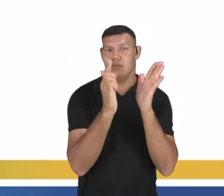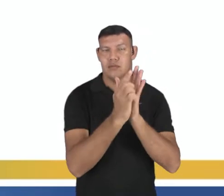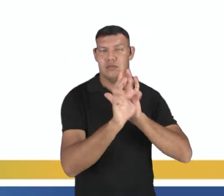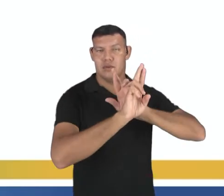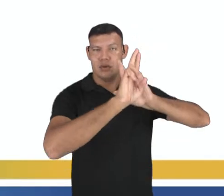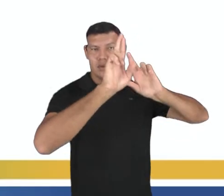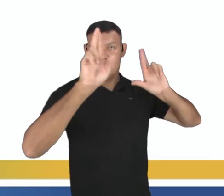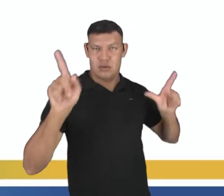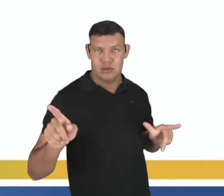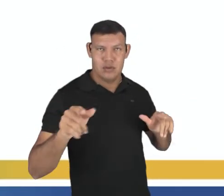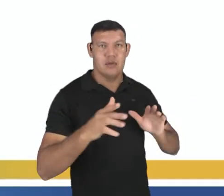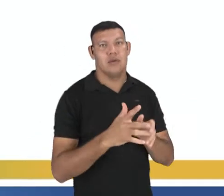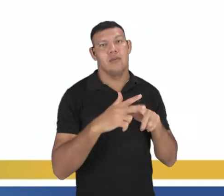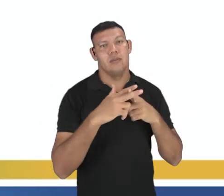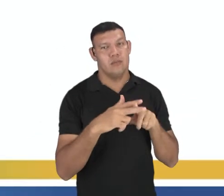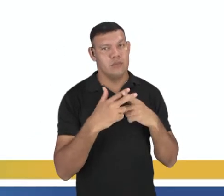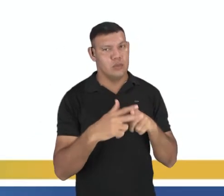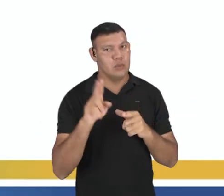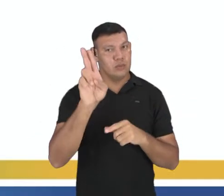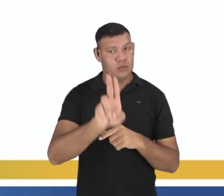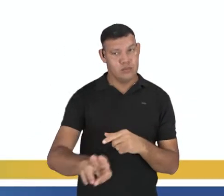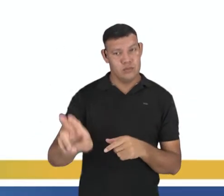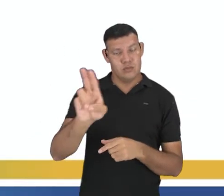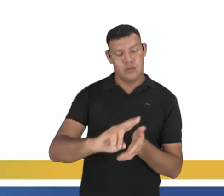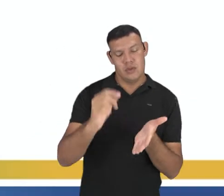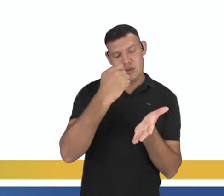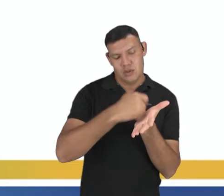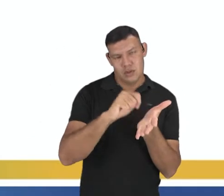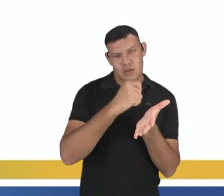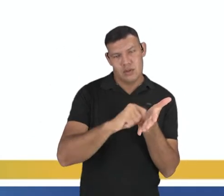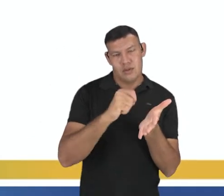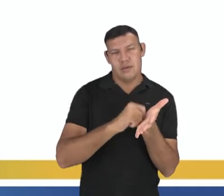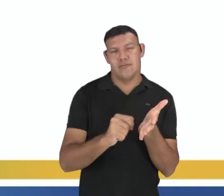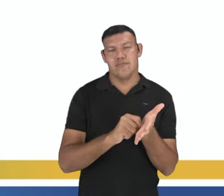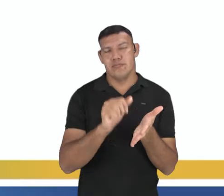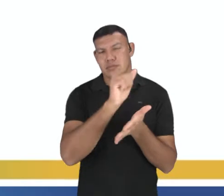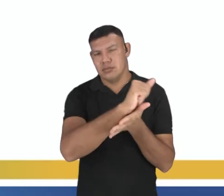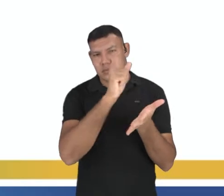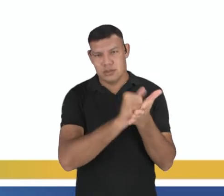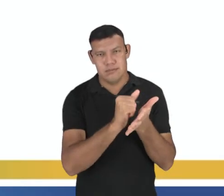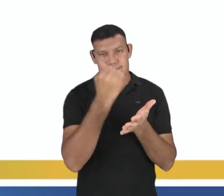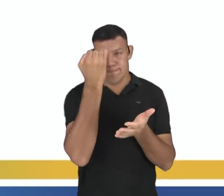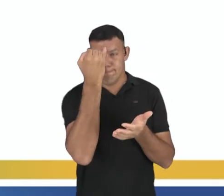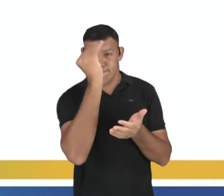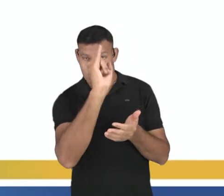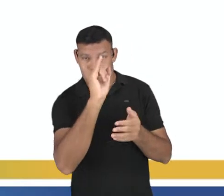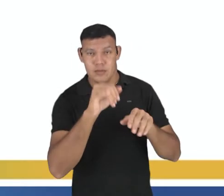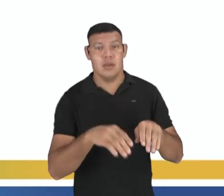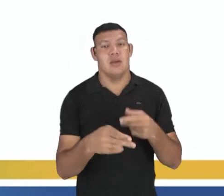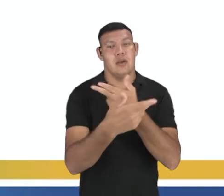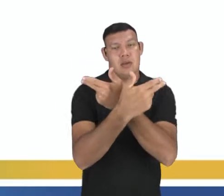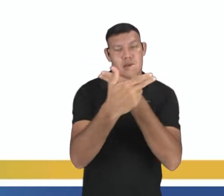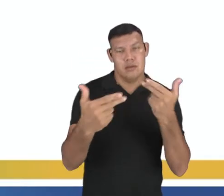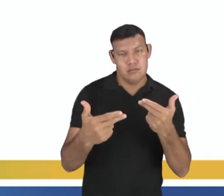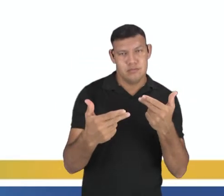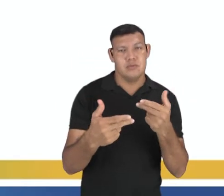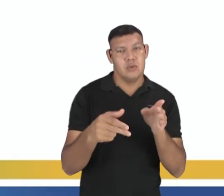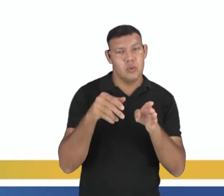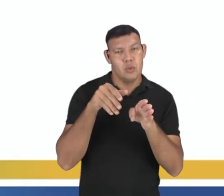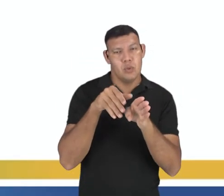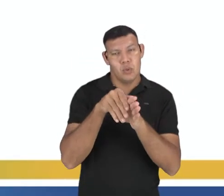seja como uma ferramenta muito utilizada por compositores no esboço e registro de suas ideias um objeto que a